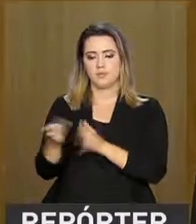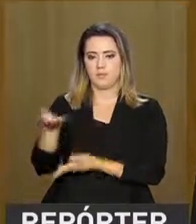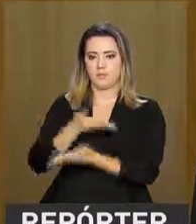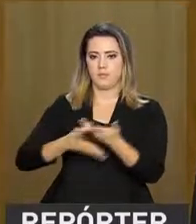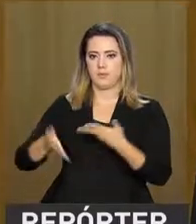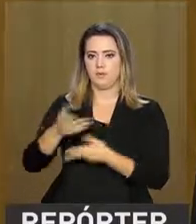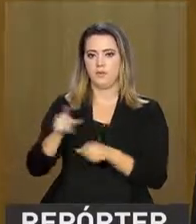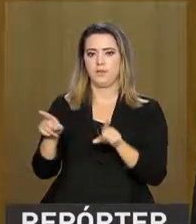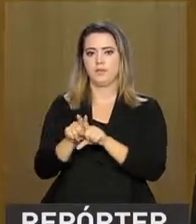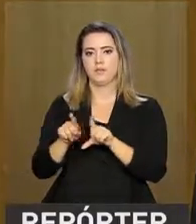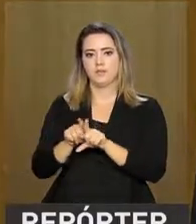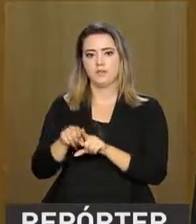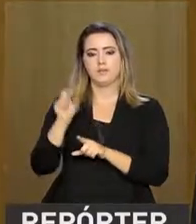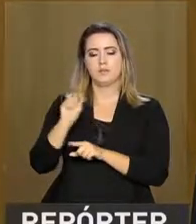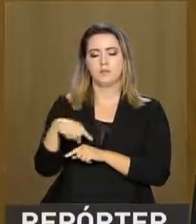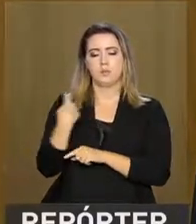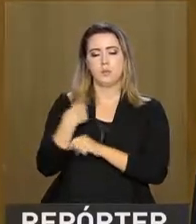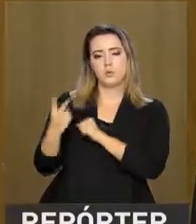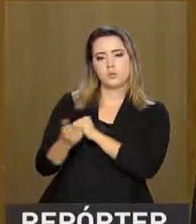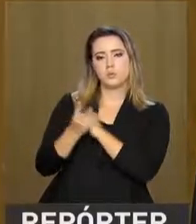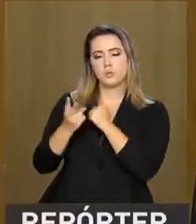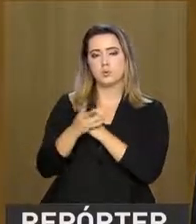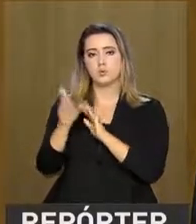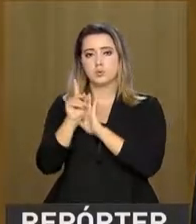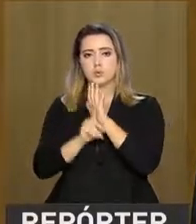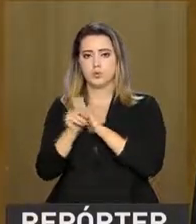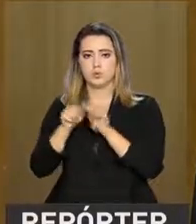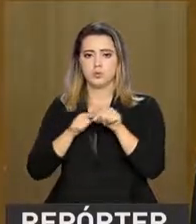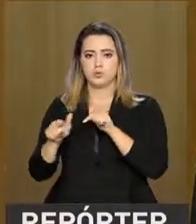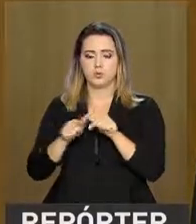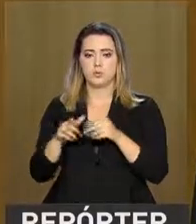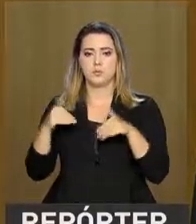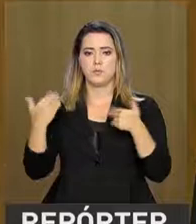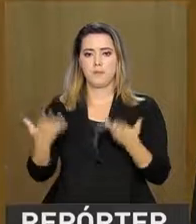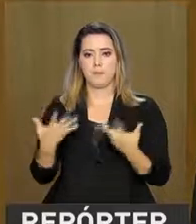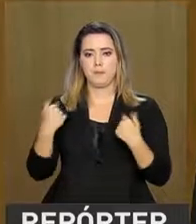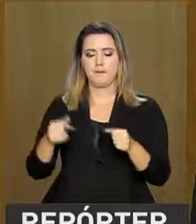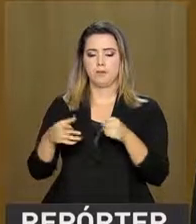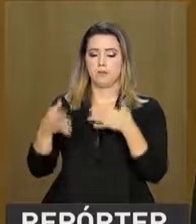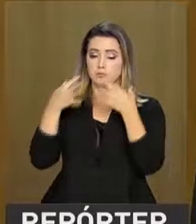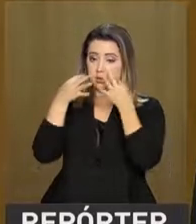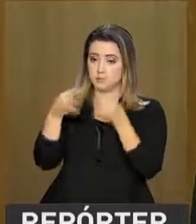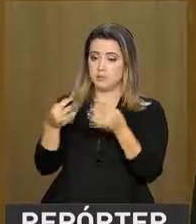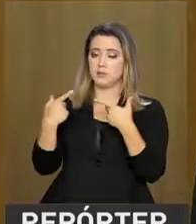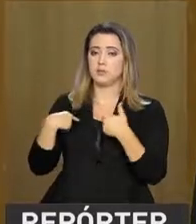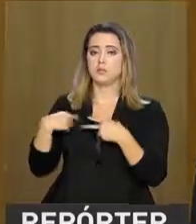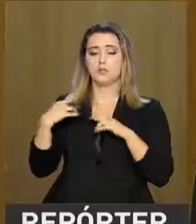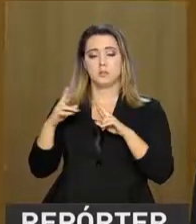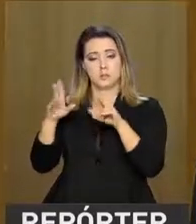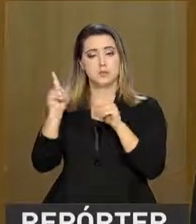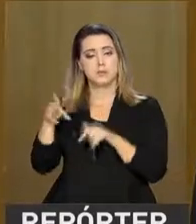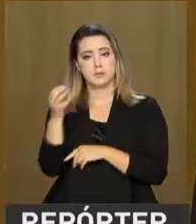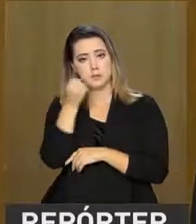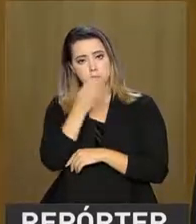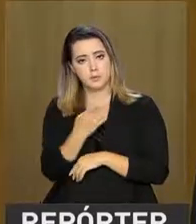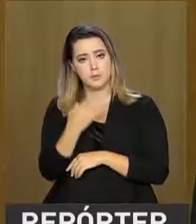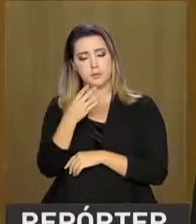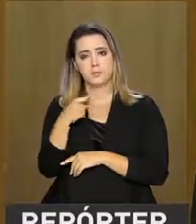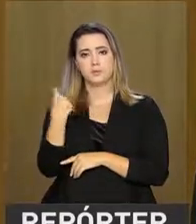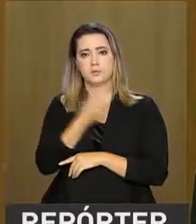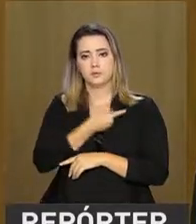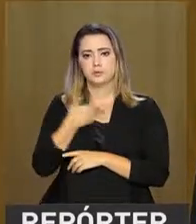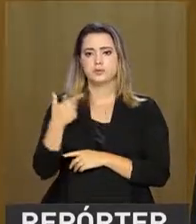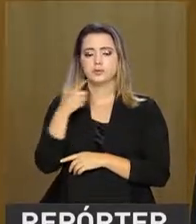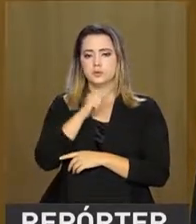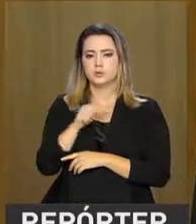relações hoje também na lei que nos protege nos nossos direitos trabalhistas. Então vamos ficar de olho porque a expectativa é muito positiva. Acho que temos